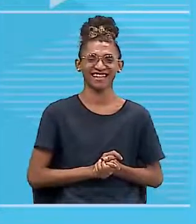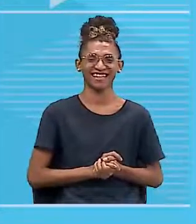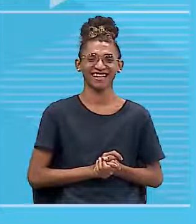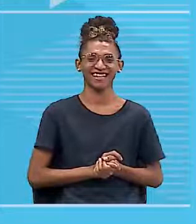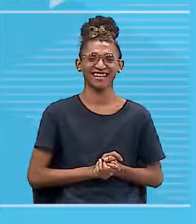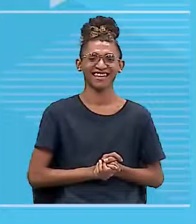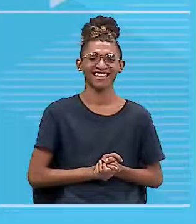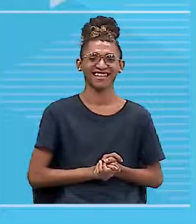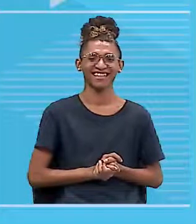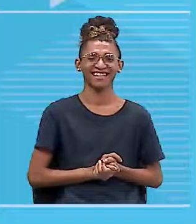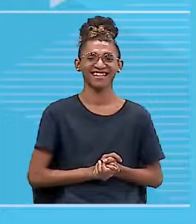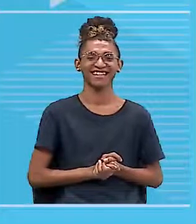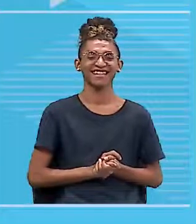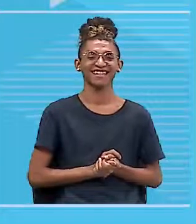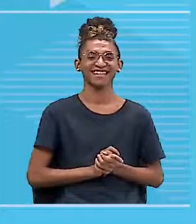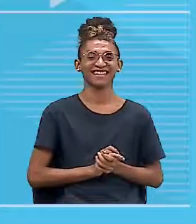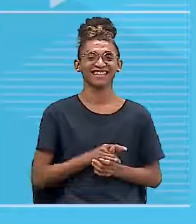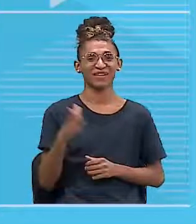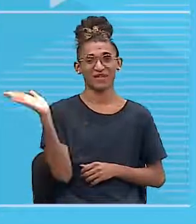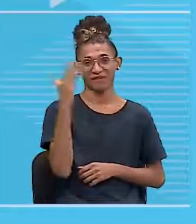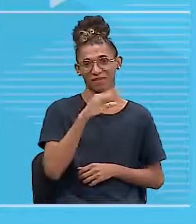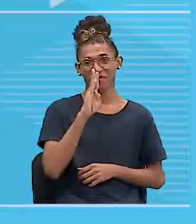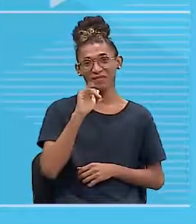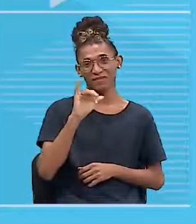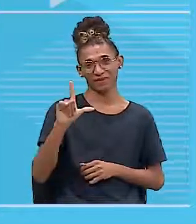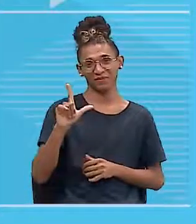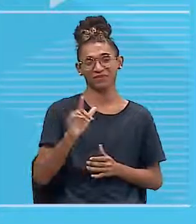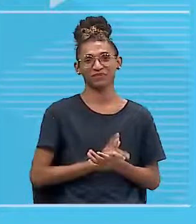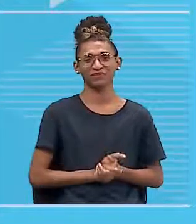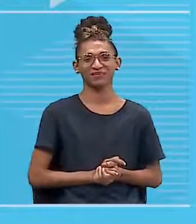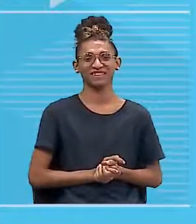ele sabe fazer bodybuilder Bora Bill